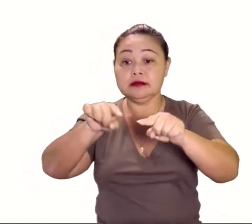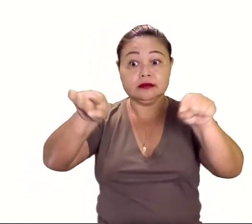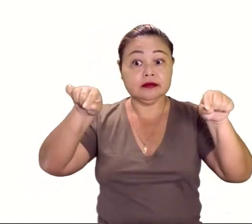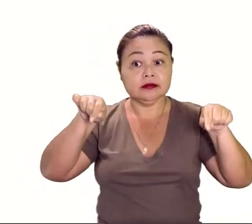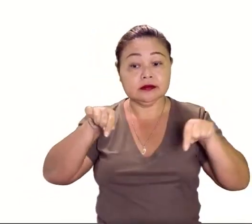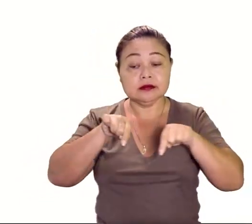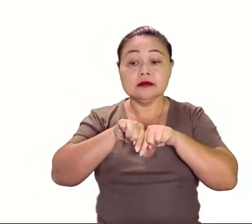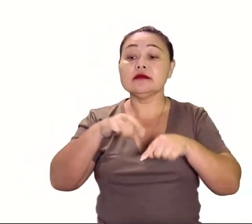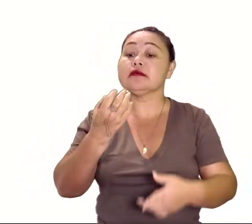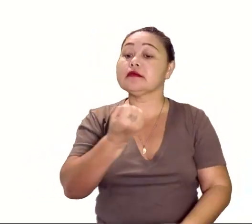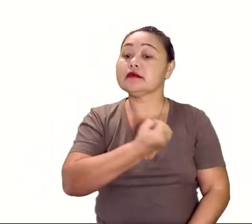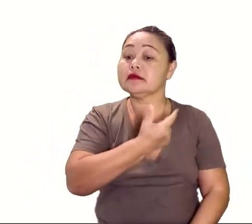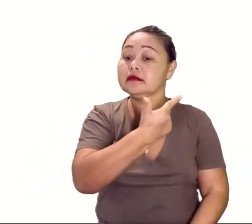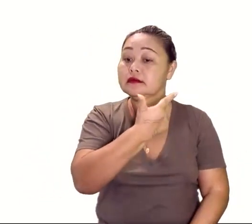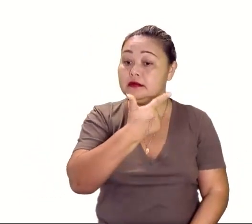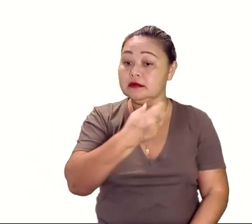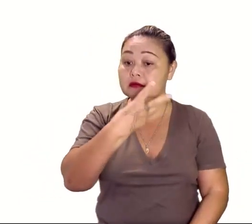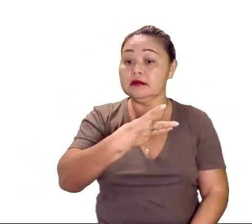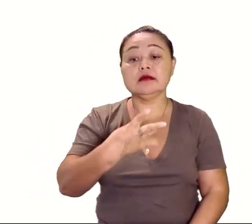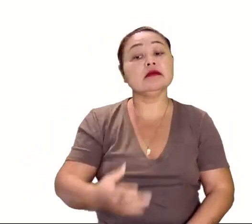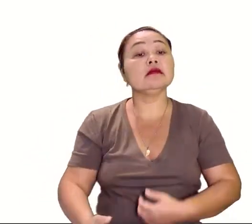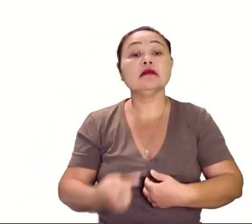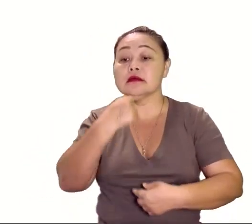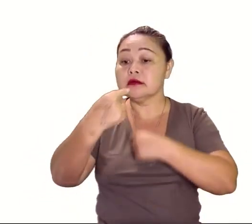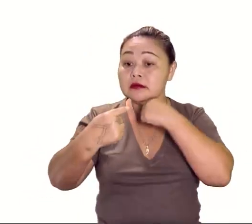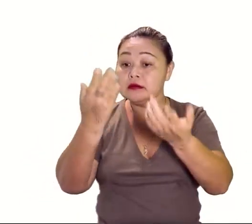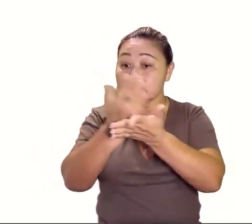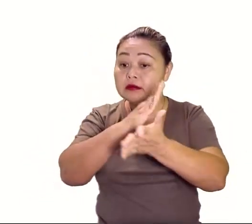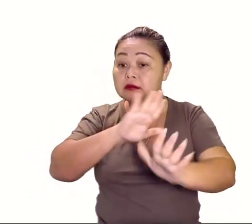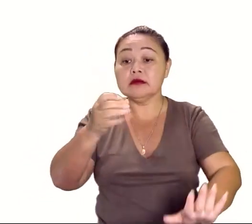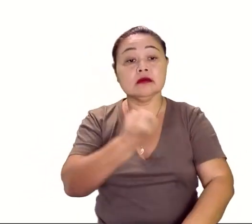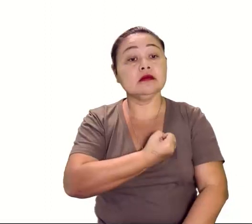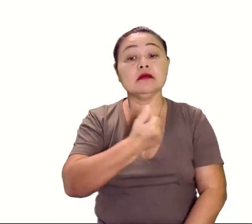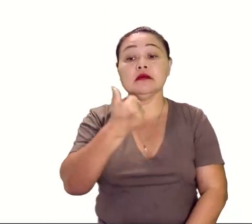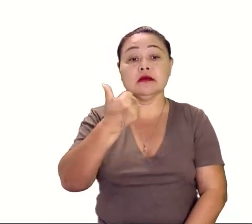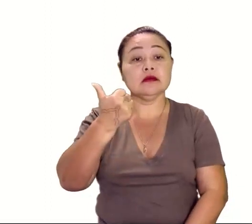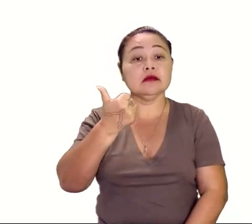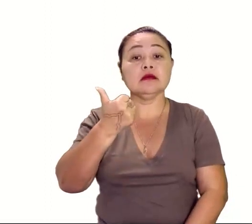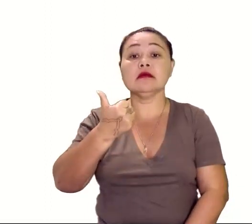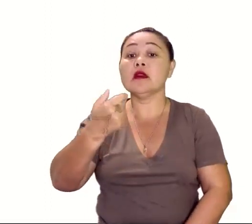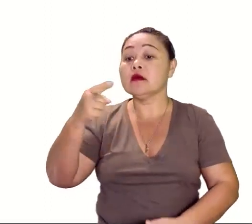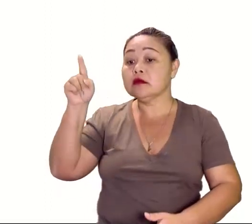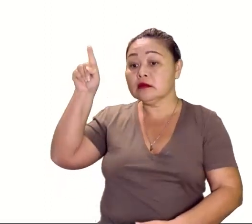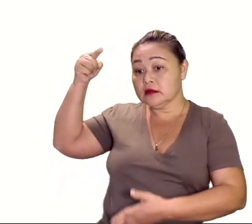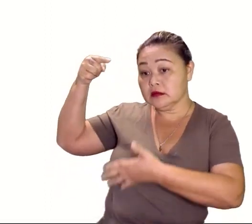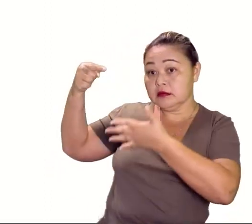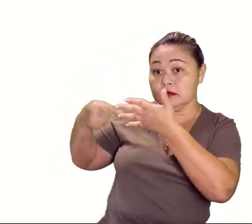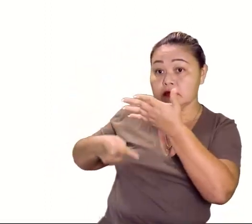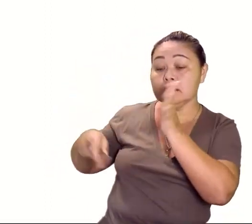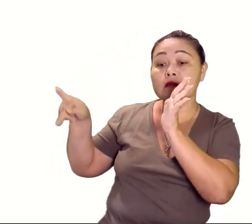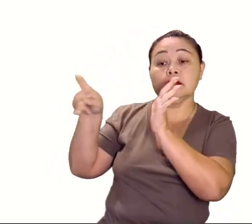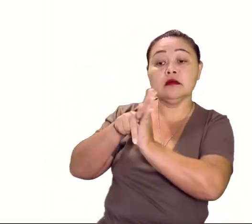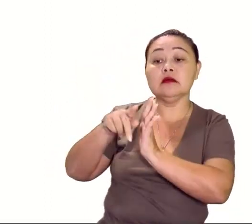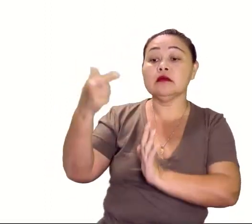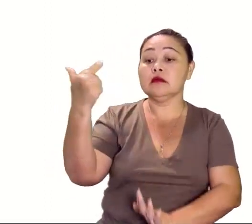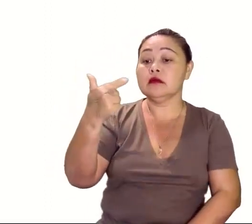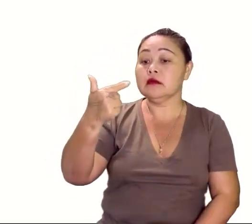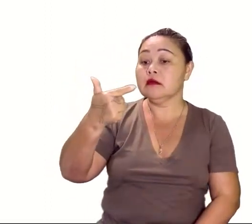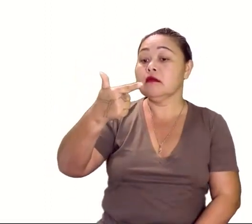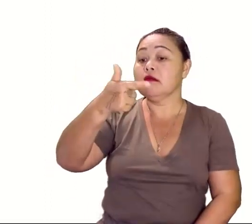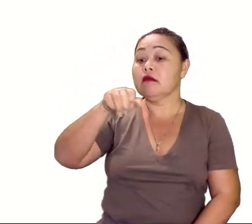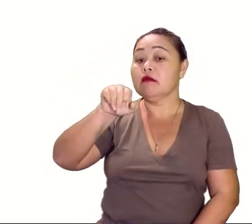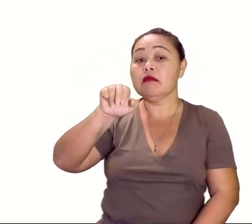da aula 23. Tirando as dúvidas, questão de número 1. Quais das equações abaixo são do segundo grau?